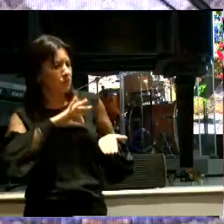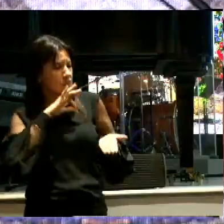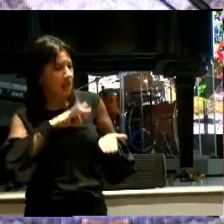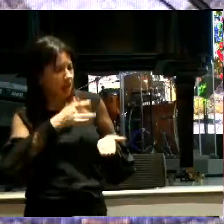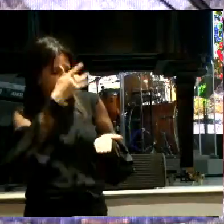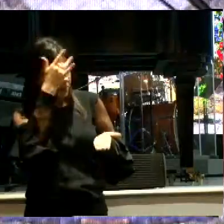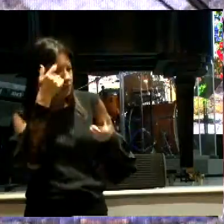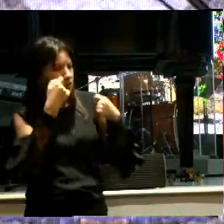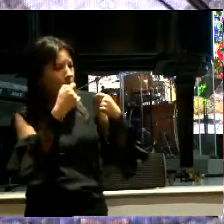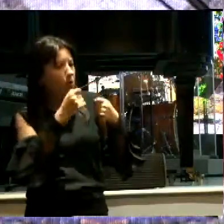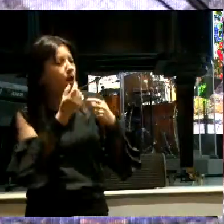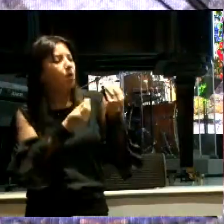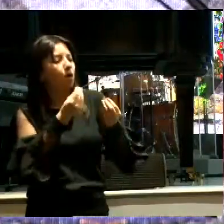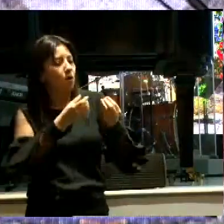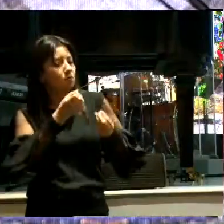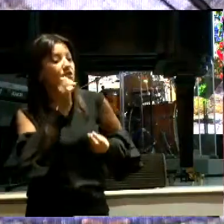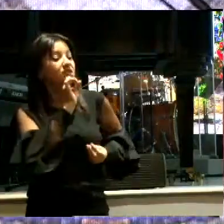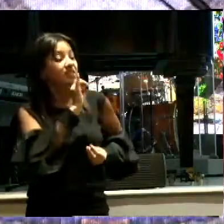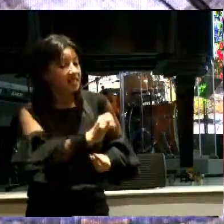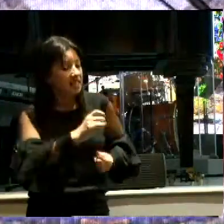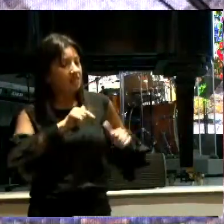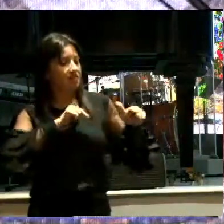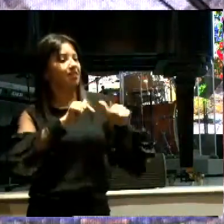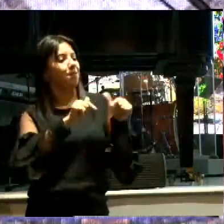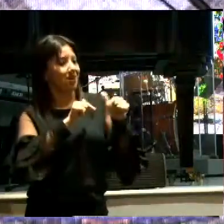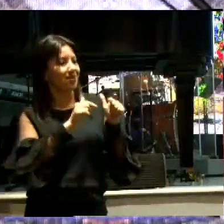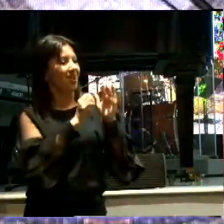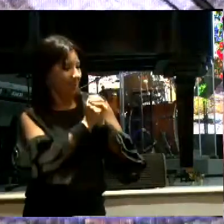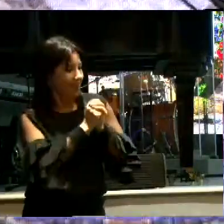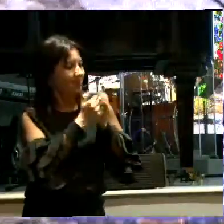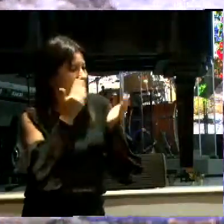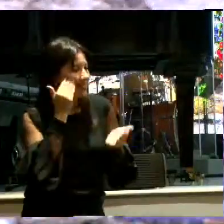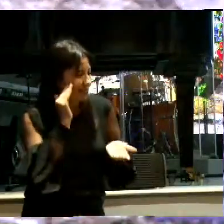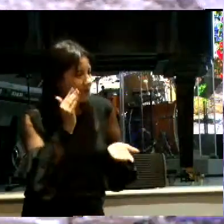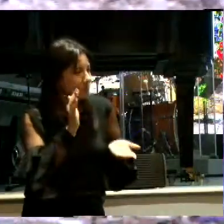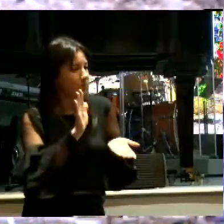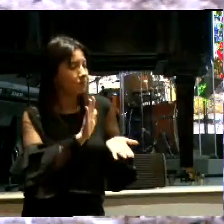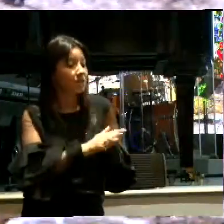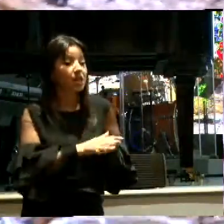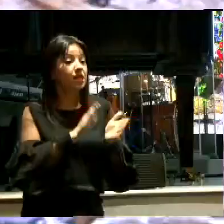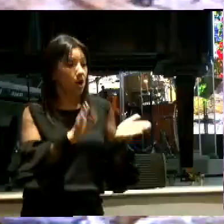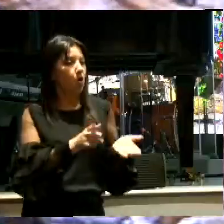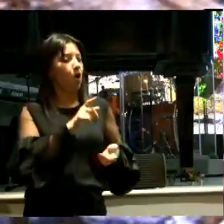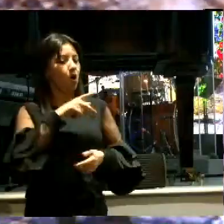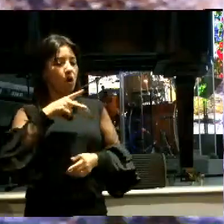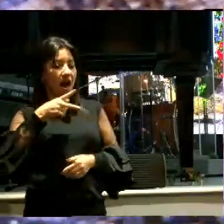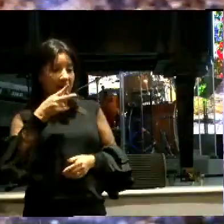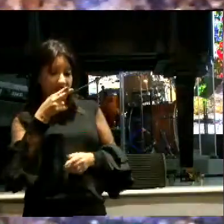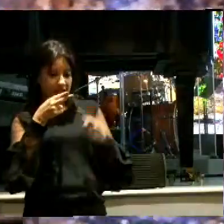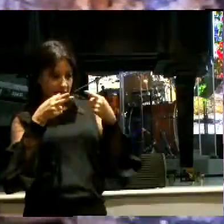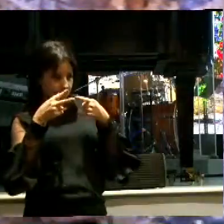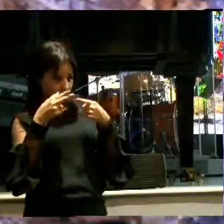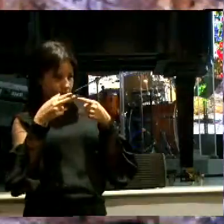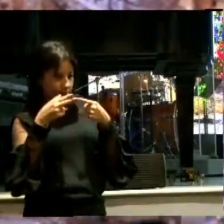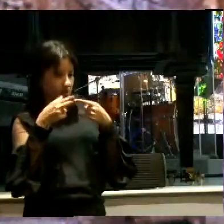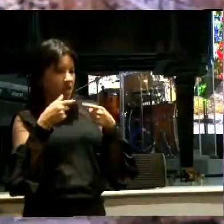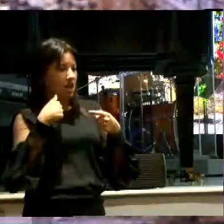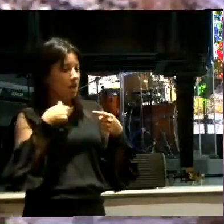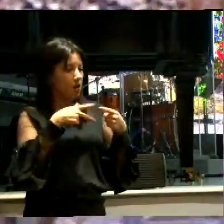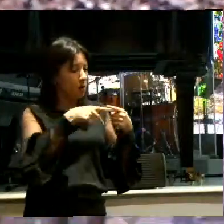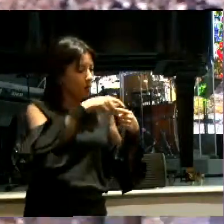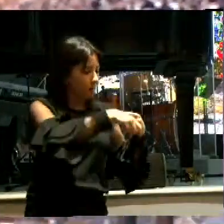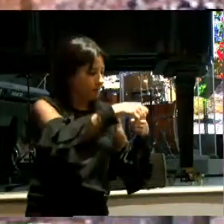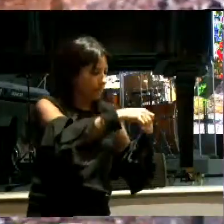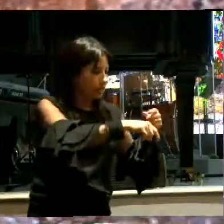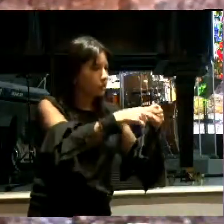amém, amém, né? Então vamos lá, olha só, com essa tesoura aqui eu pico todas as roupas que estão